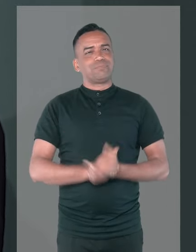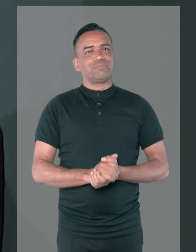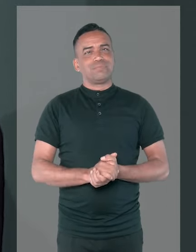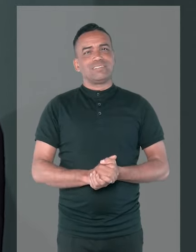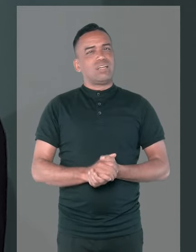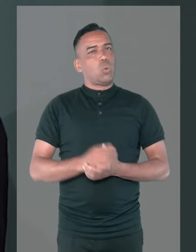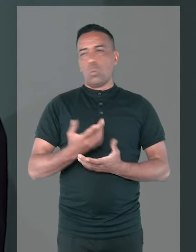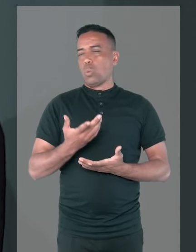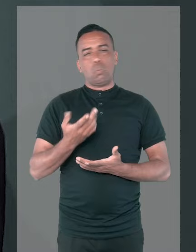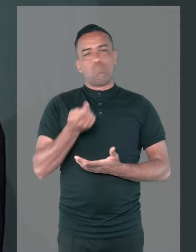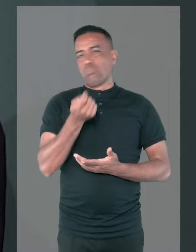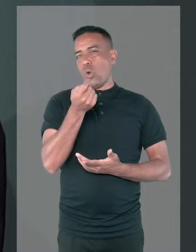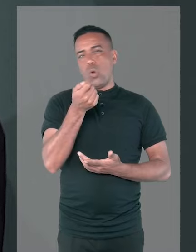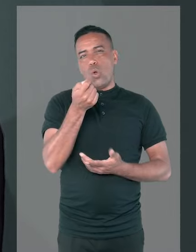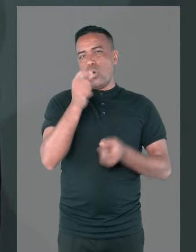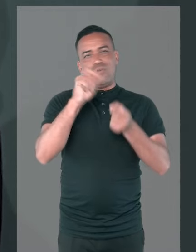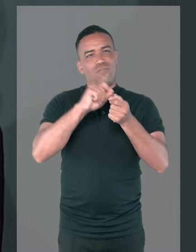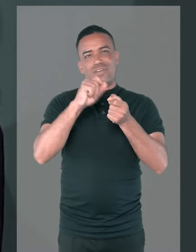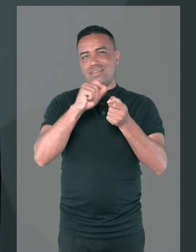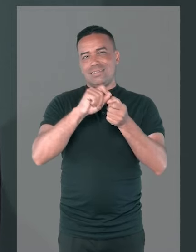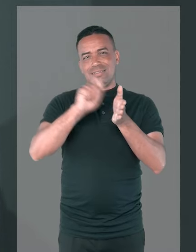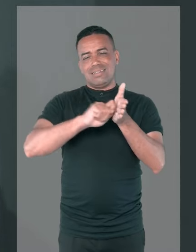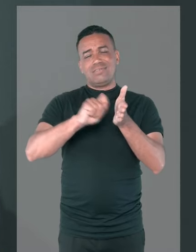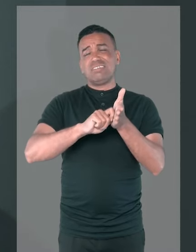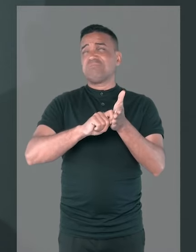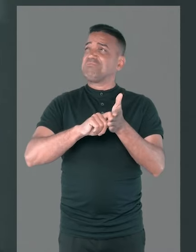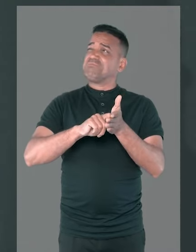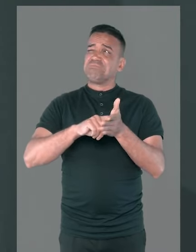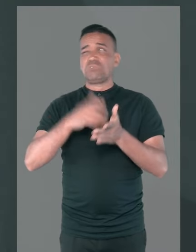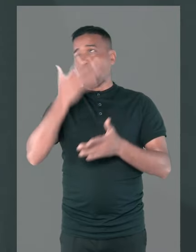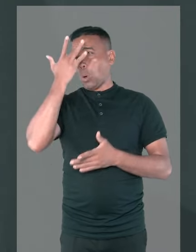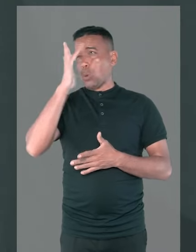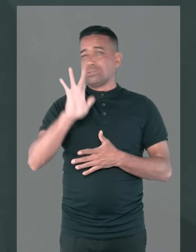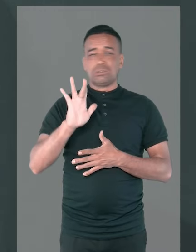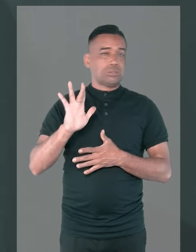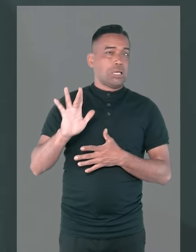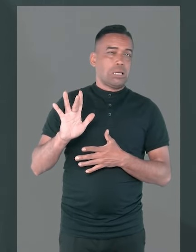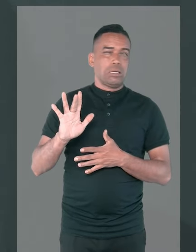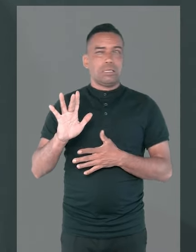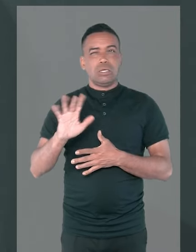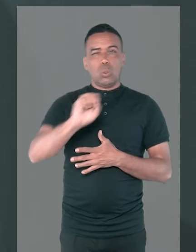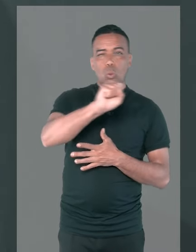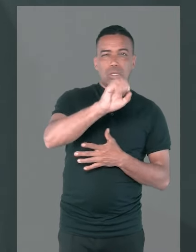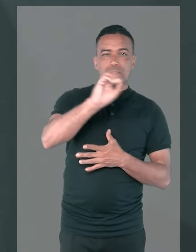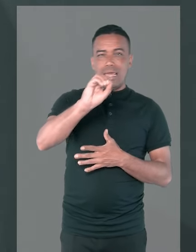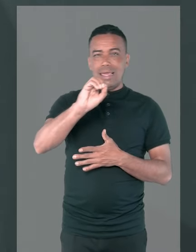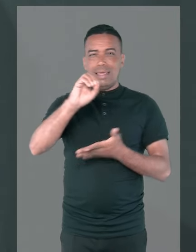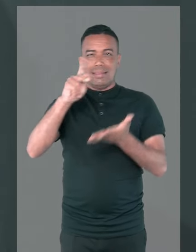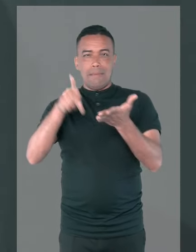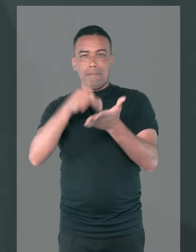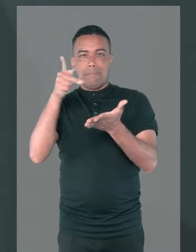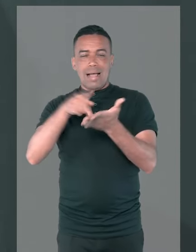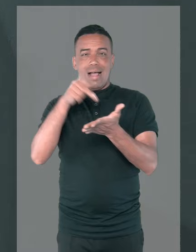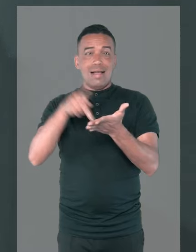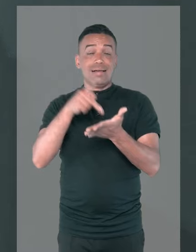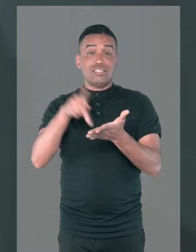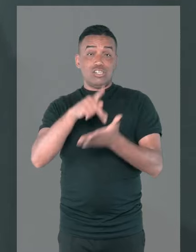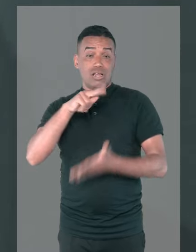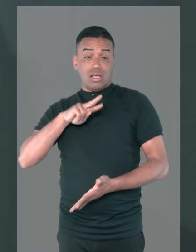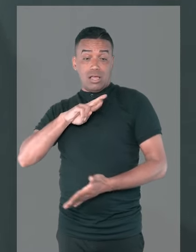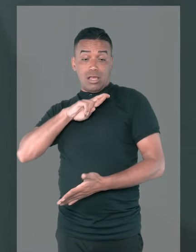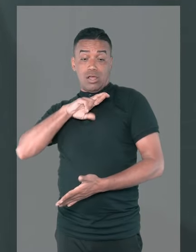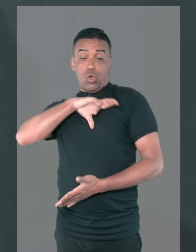Foram as únicas coisas que eu escrevi, de verdade, esse ano. Não, eu escrevi, sei lá, 80 páginas, talvez, de um romance